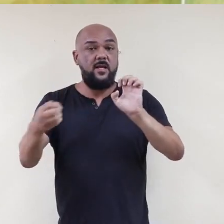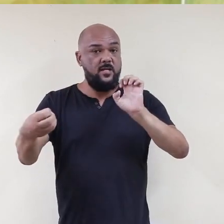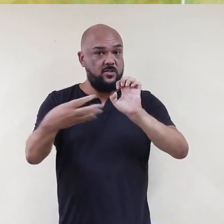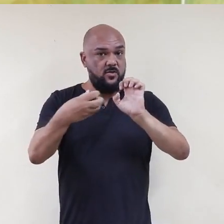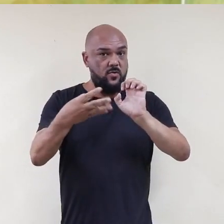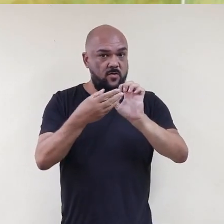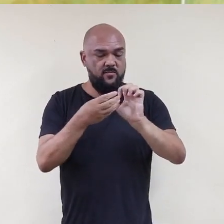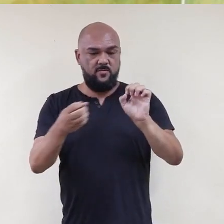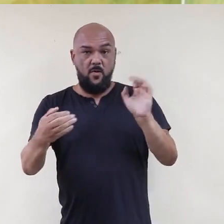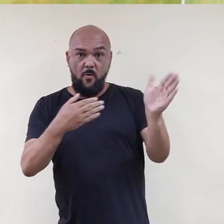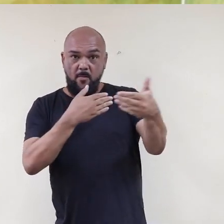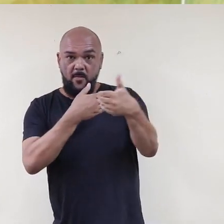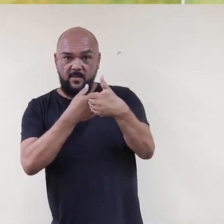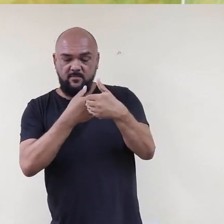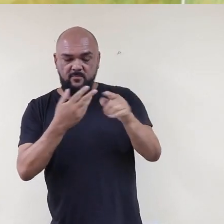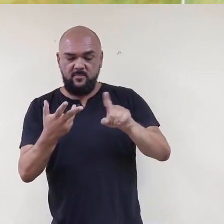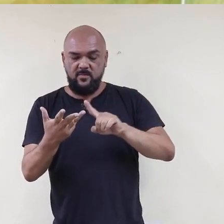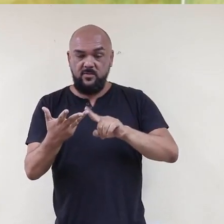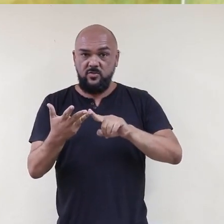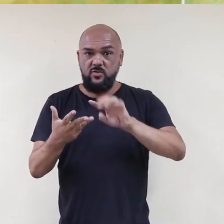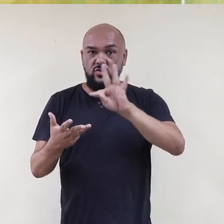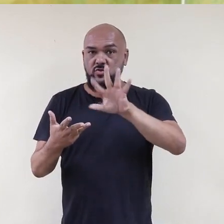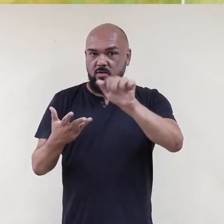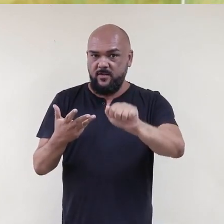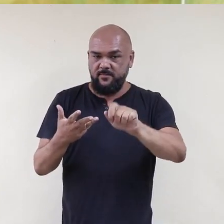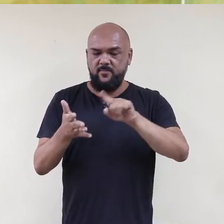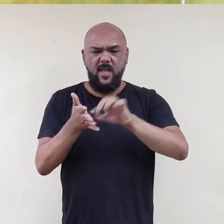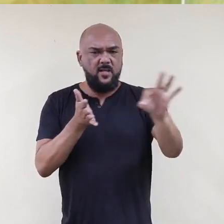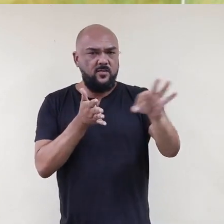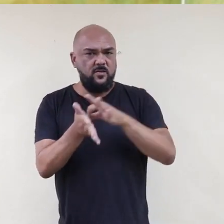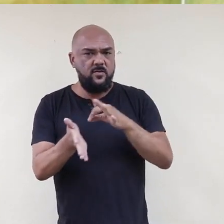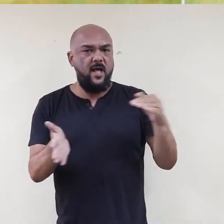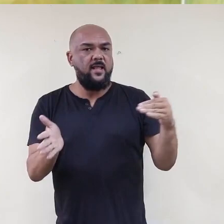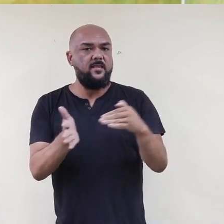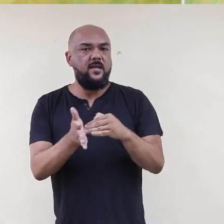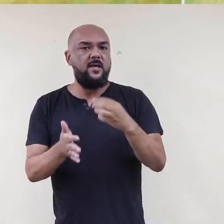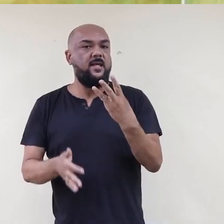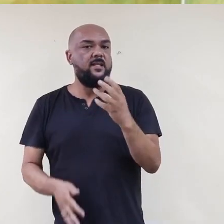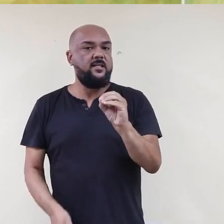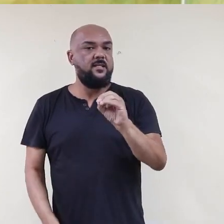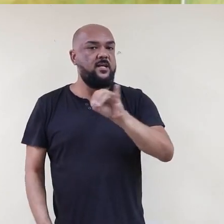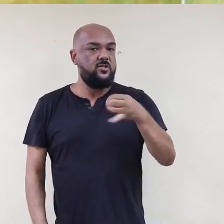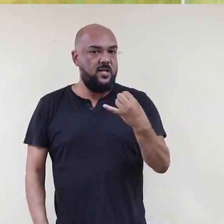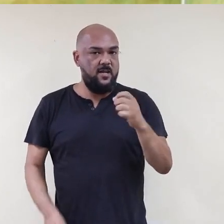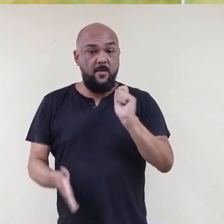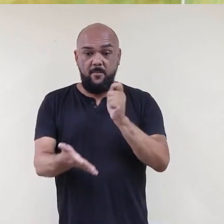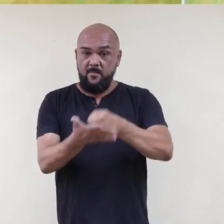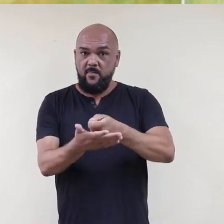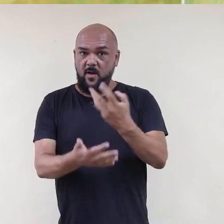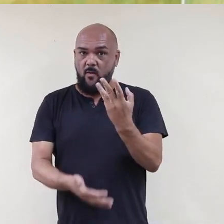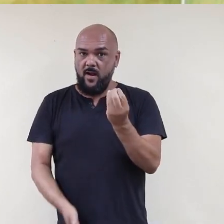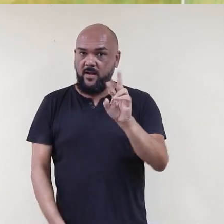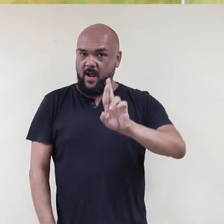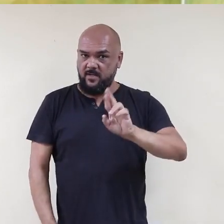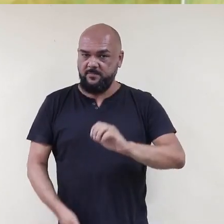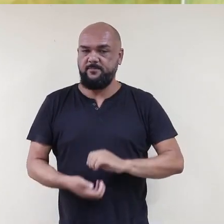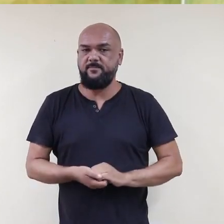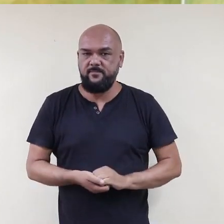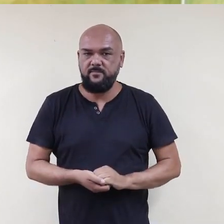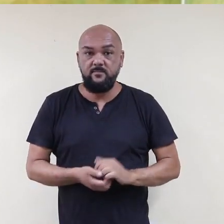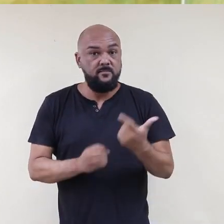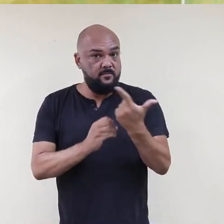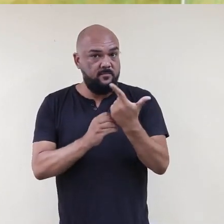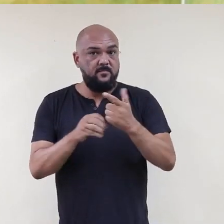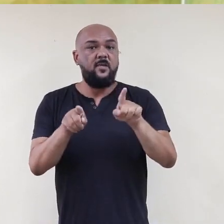novo 11 mai taum e tijuca 1 as inscrições vão até o dia 30 de janeiro ea taxa de 40 reais o